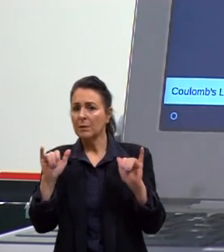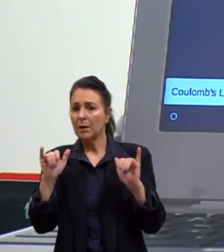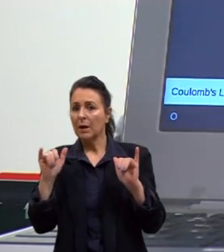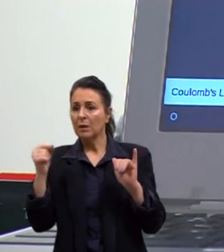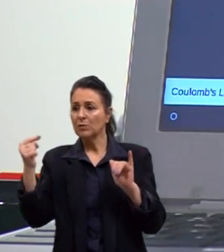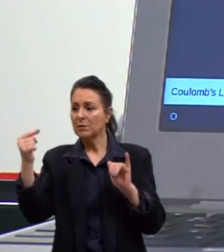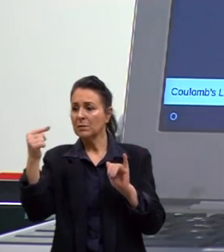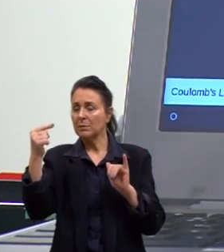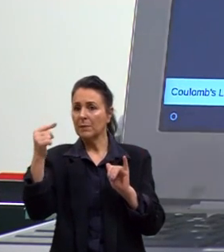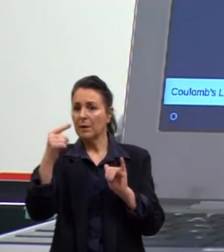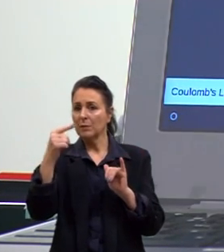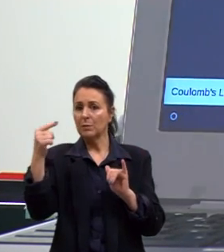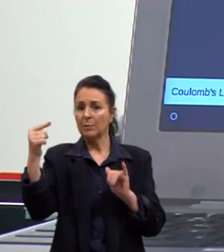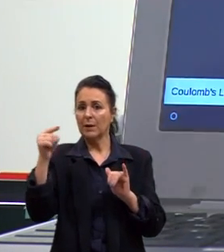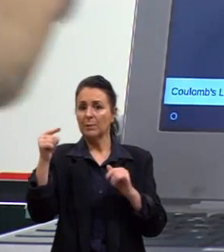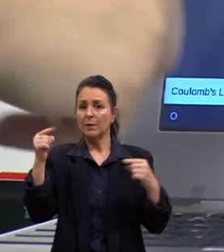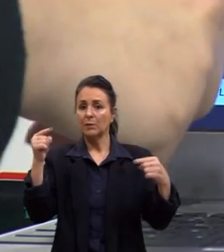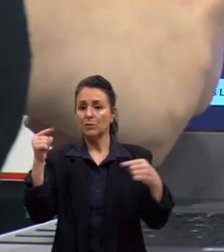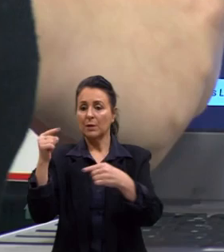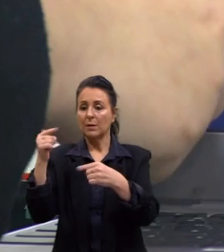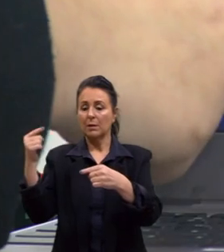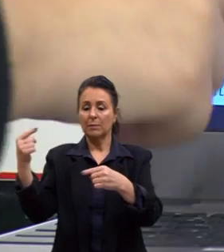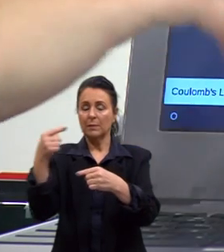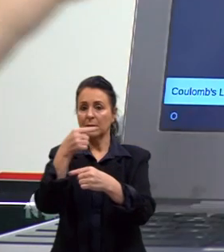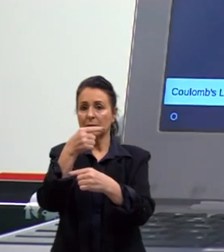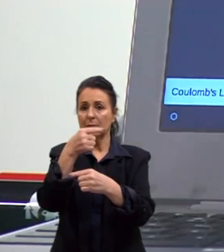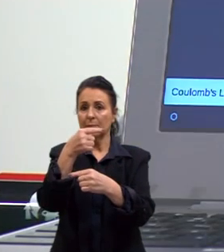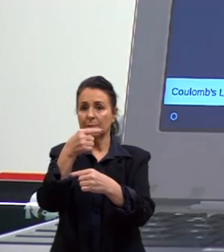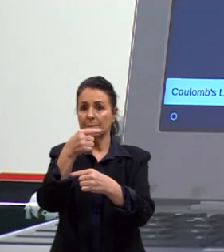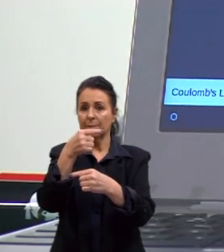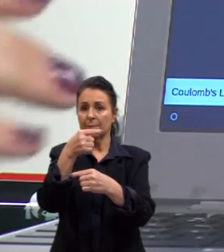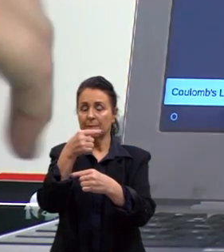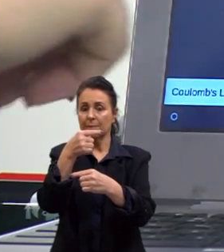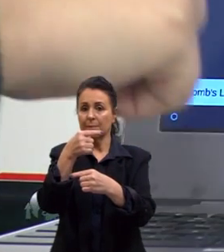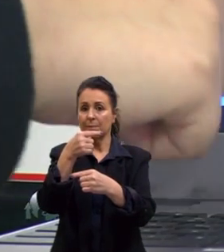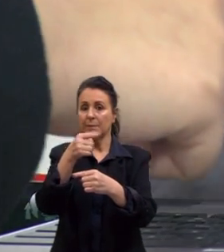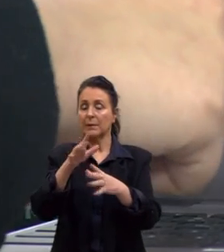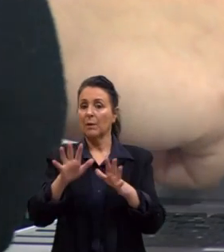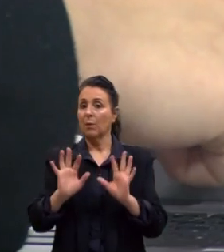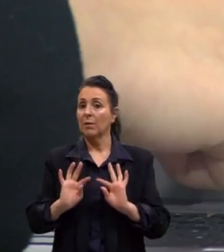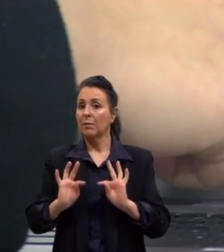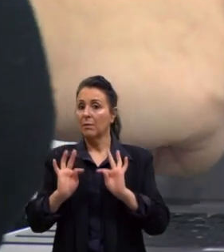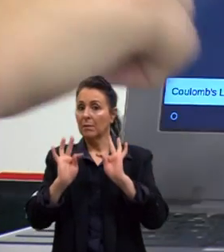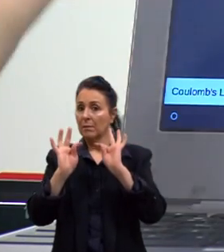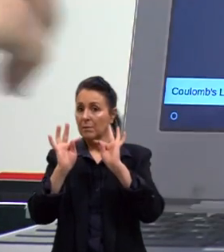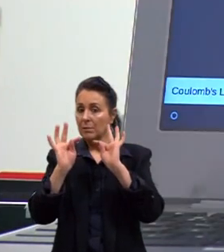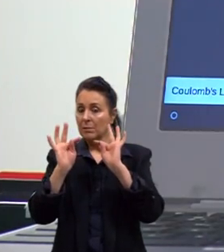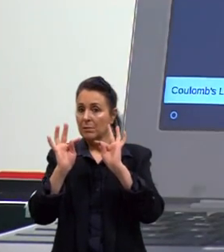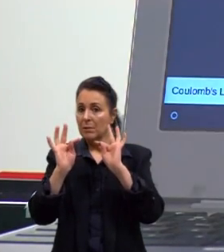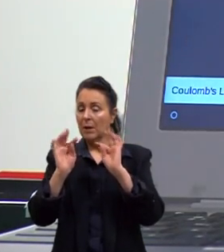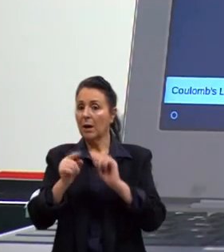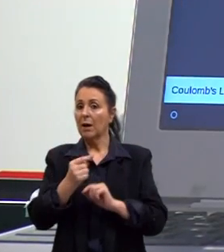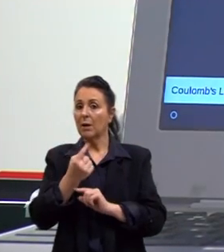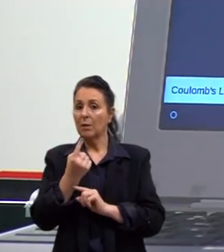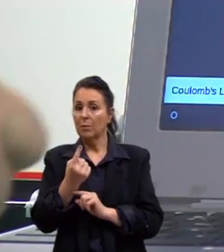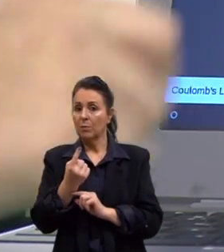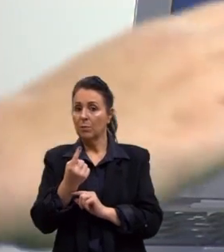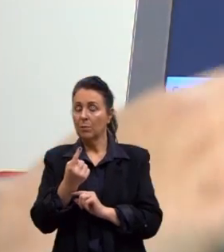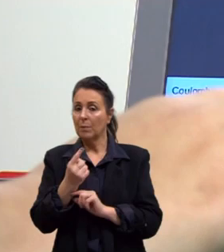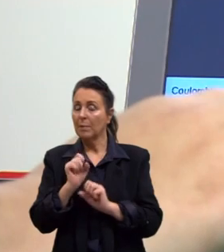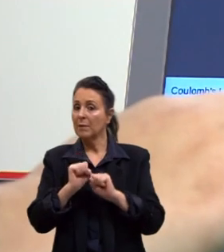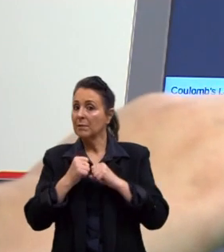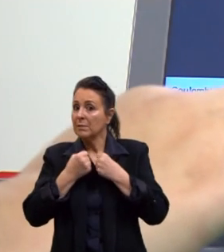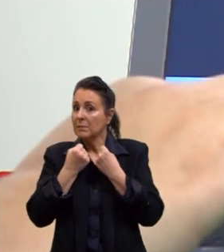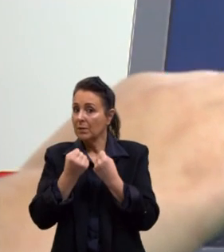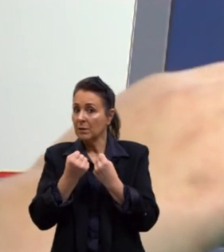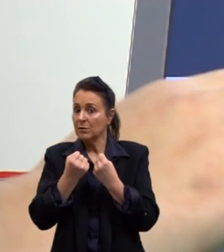direção né se é para direito ou esquerdo tá então Tecnicamente a carga um ela é mais forte